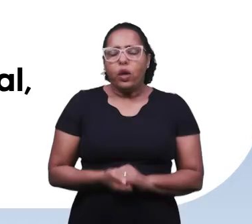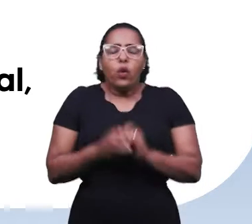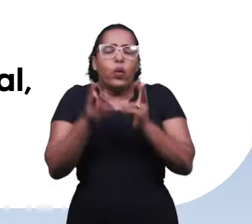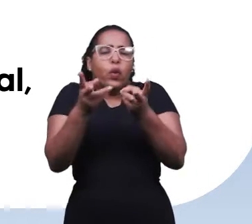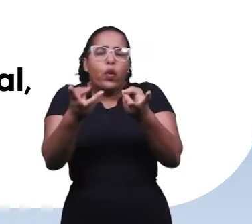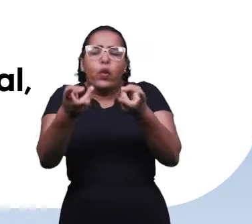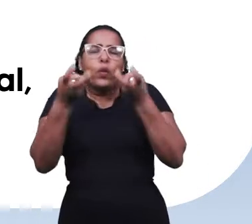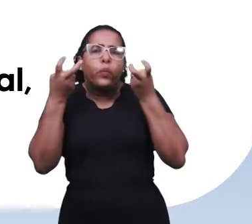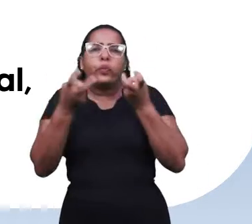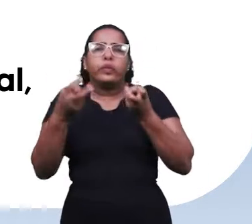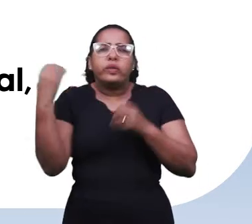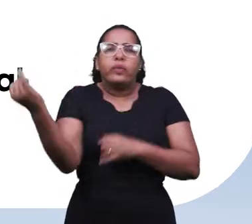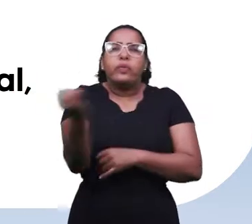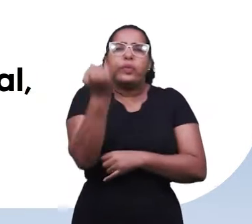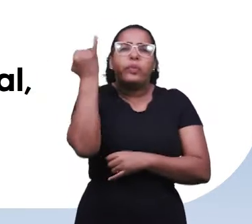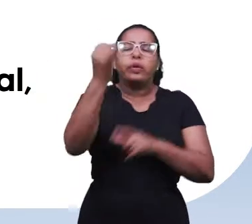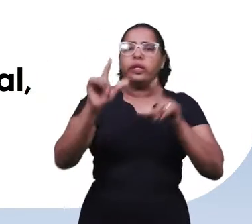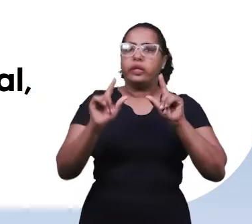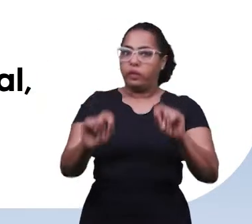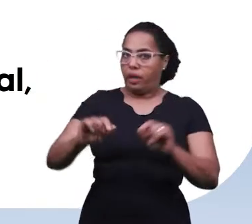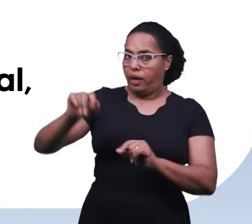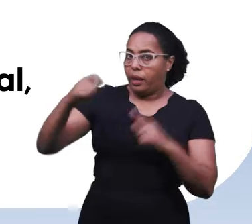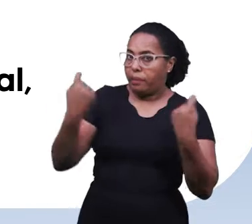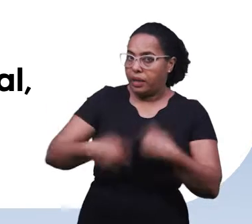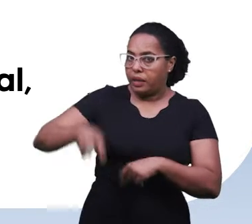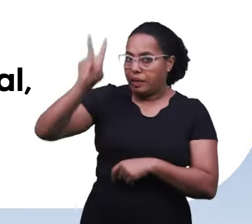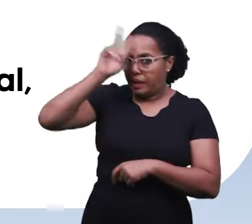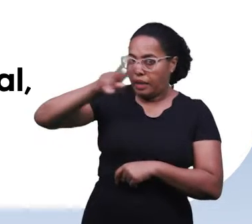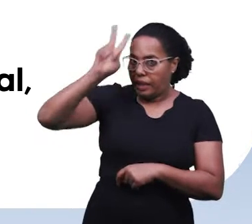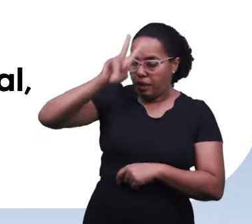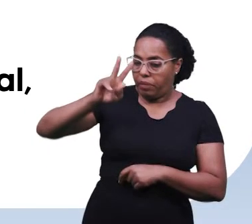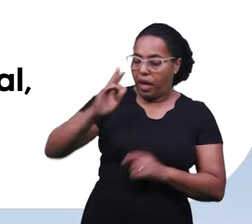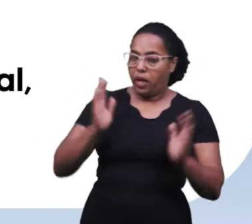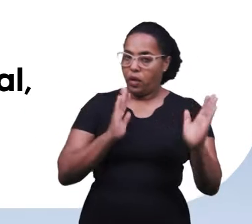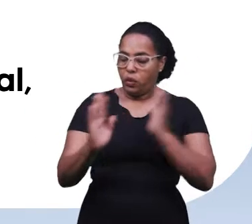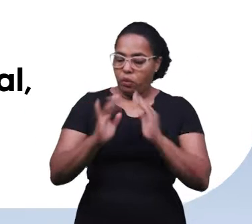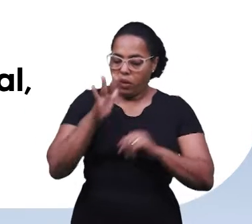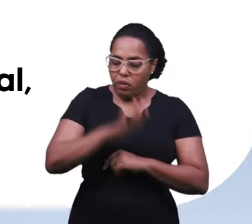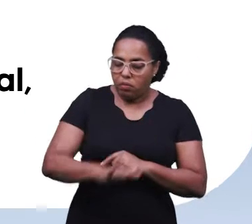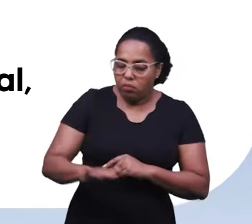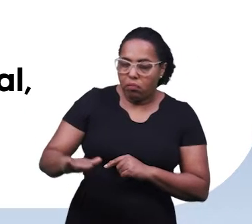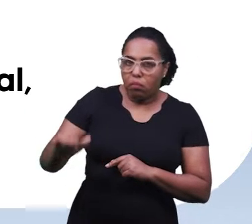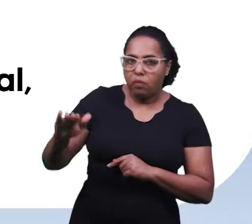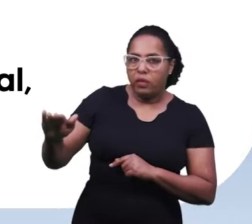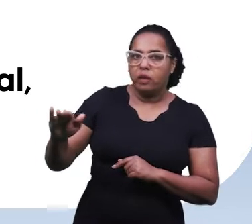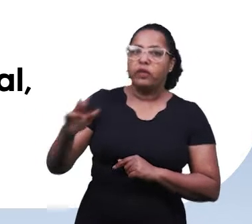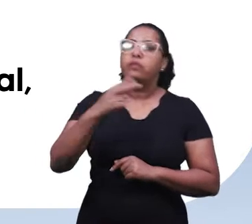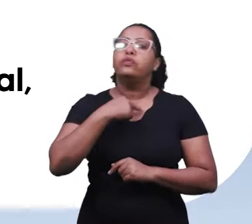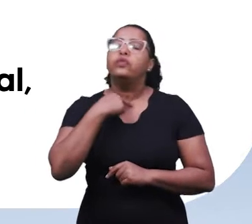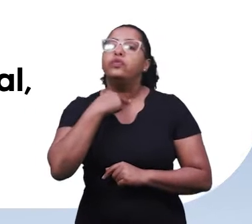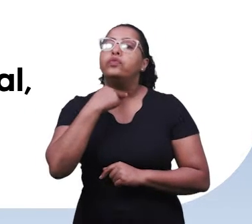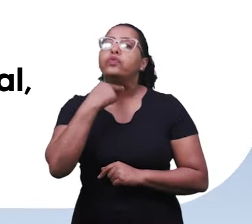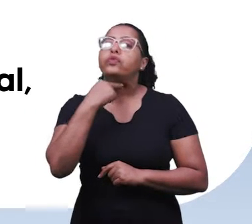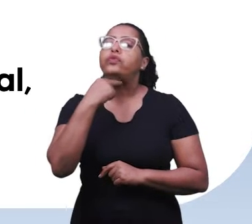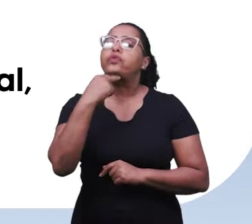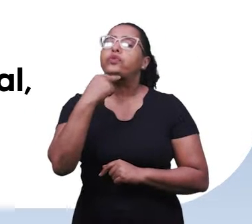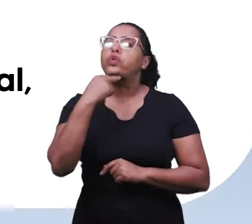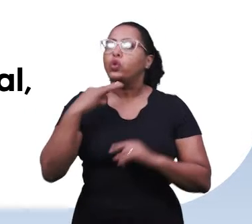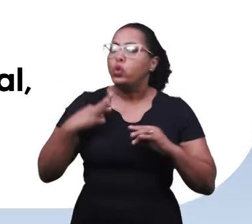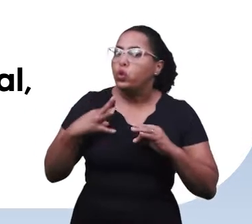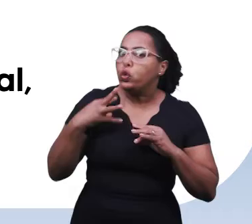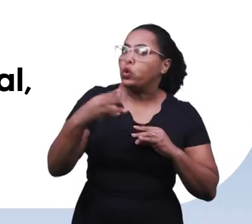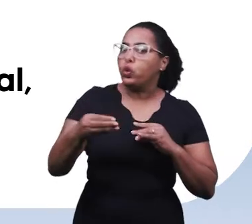Uma observação importante, vale lembrar que na infância, pontos cruciais para o desenvolvimento vocal ainda não estão